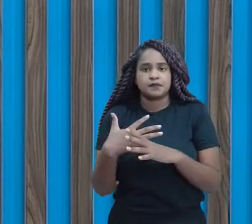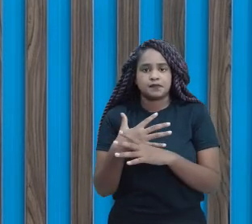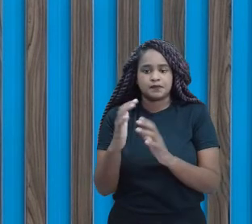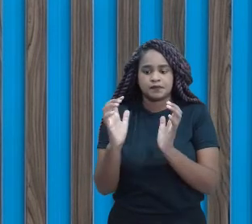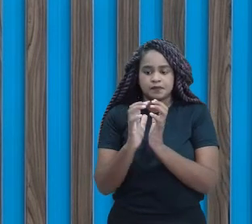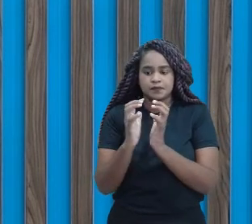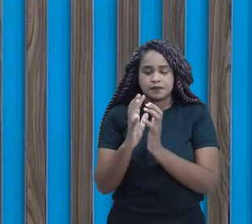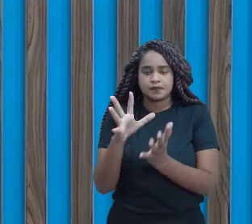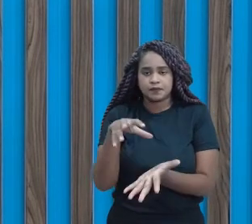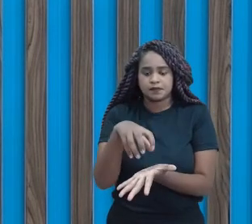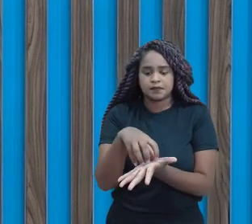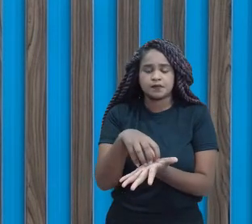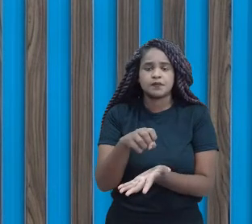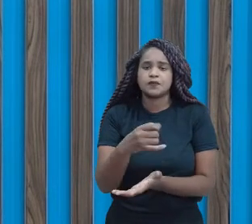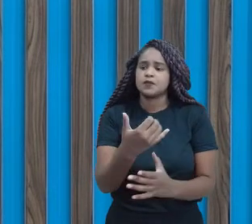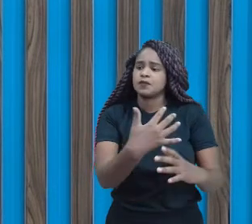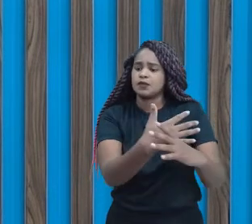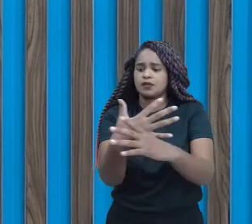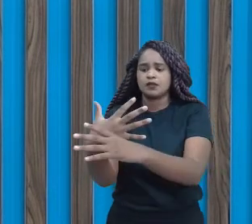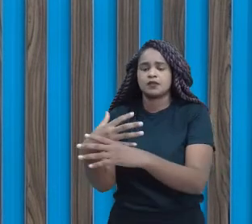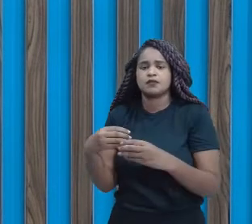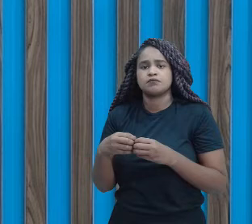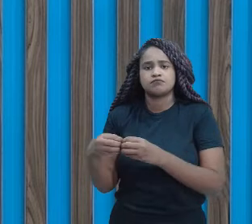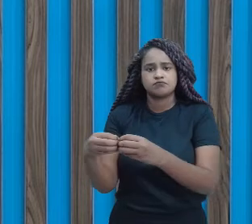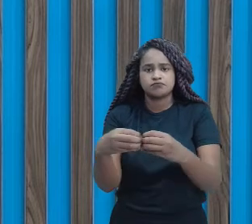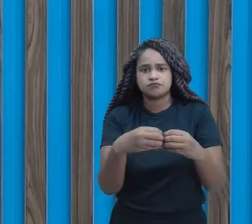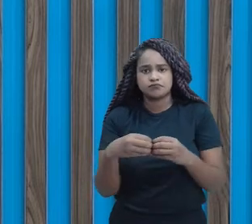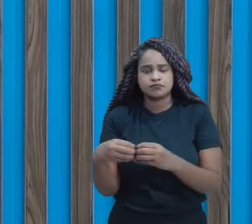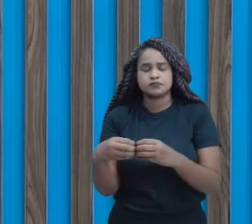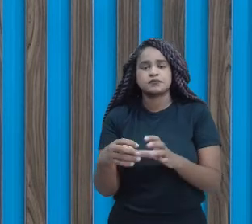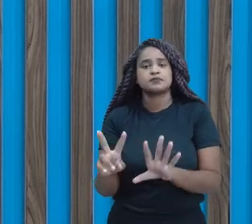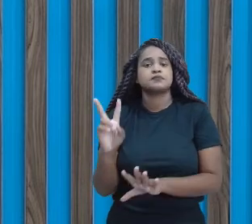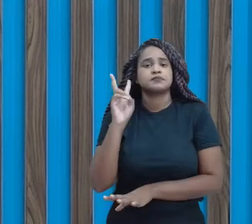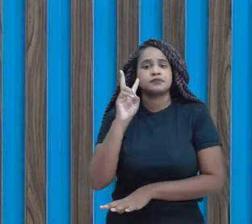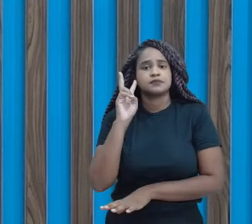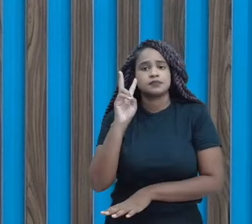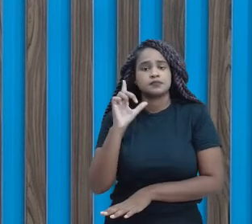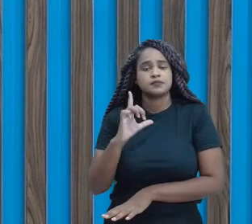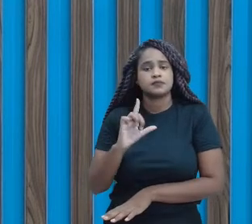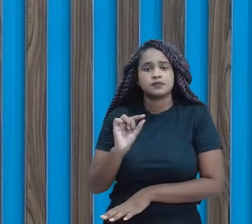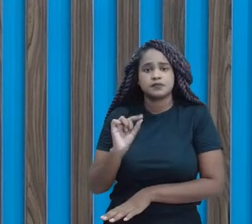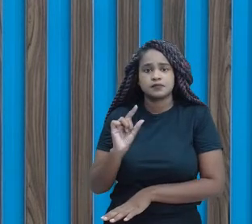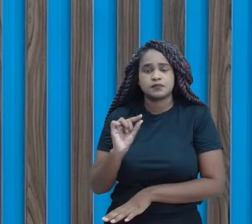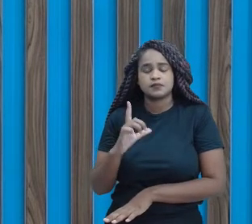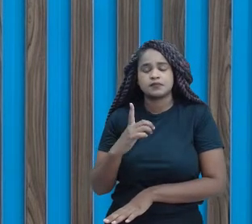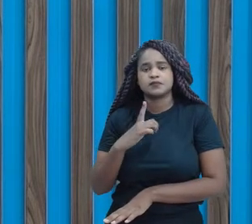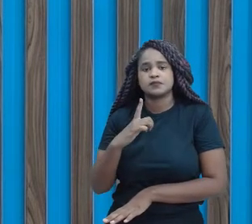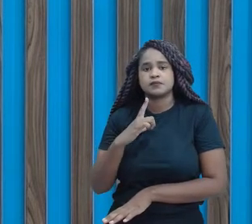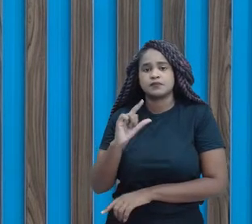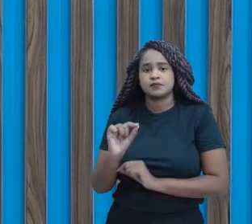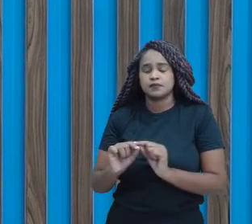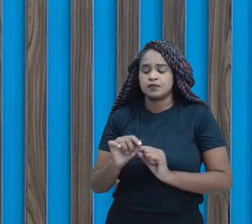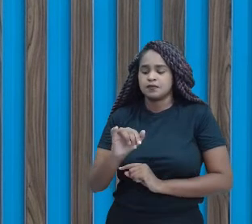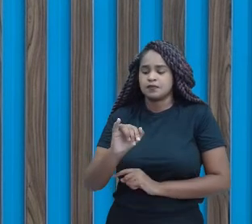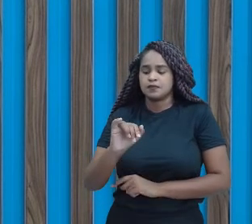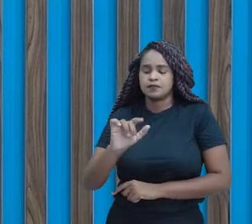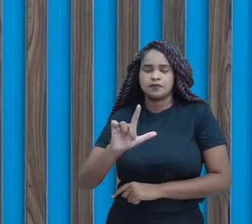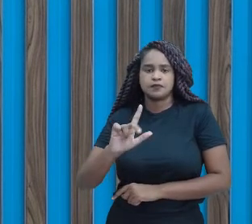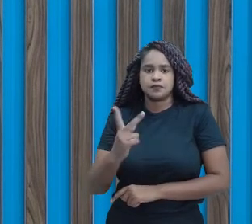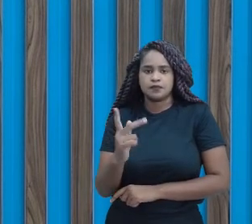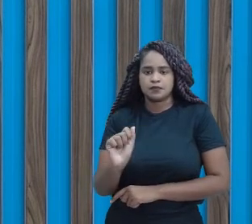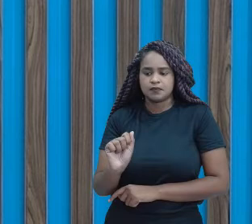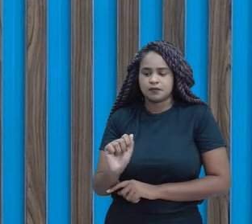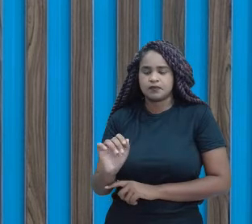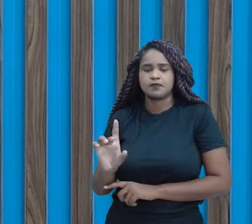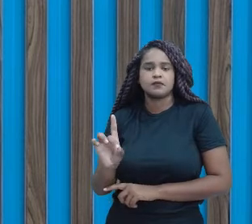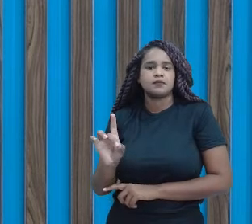próximas aqui, da região metropolitana, lembrar vocês que tem um negócio chamado ilha de calor. Não